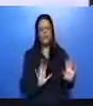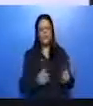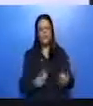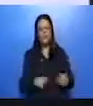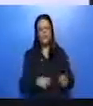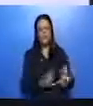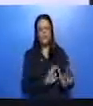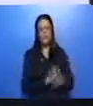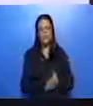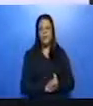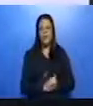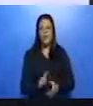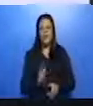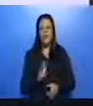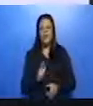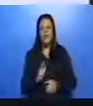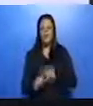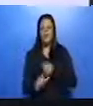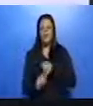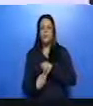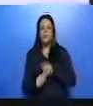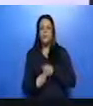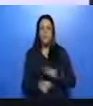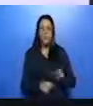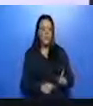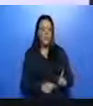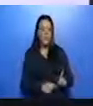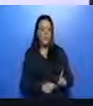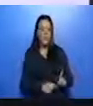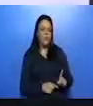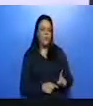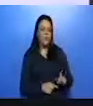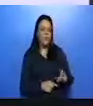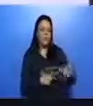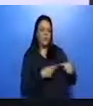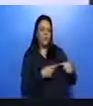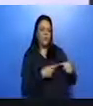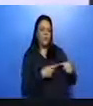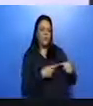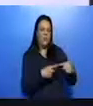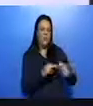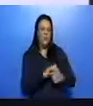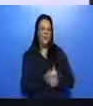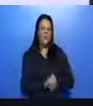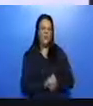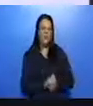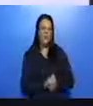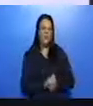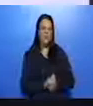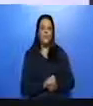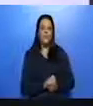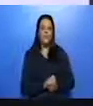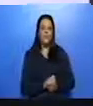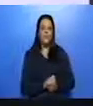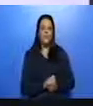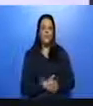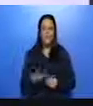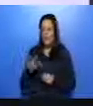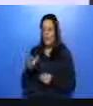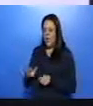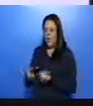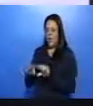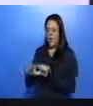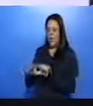verbo de ligação. Antes da minha conjunção aqui, que é integrante, a minha oração, segunda